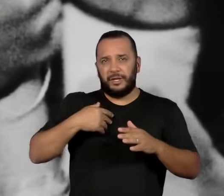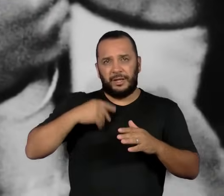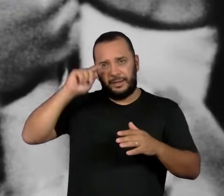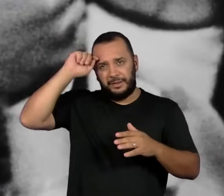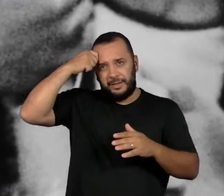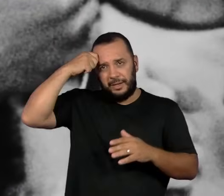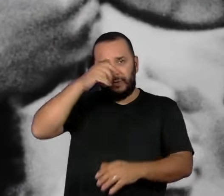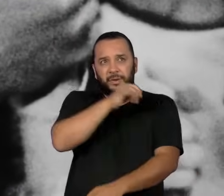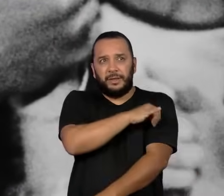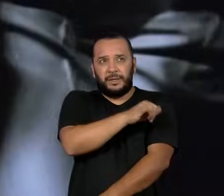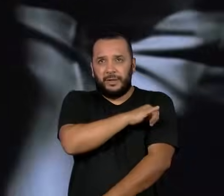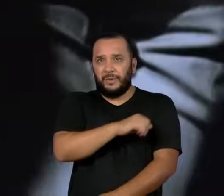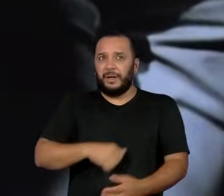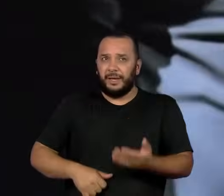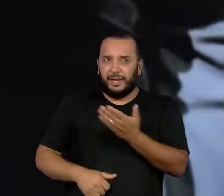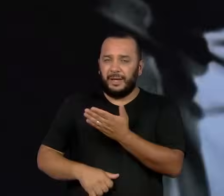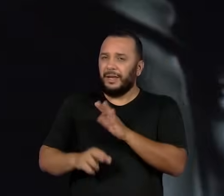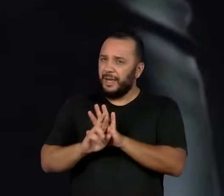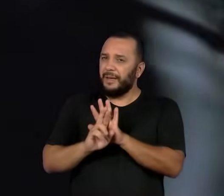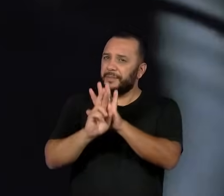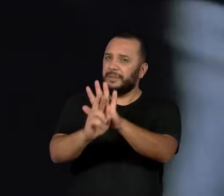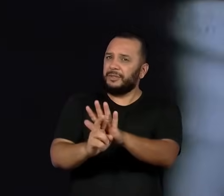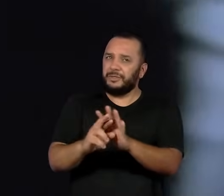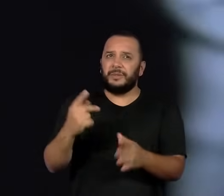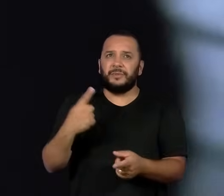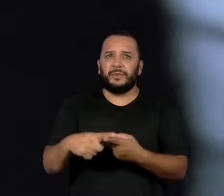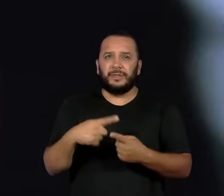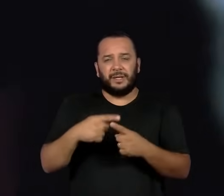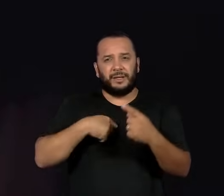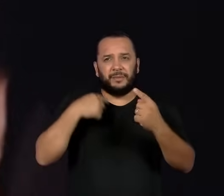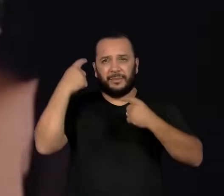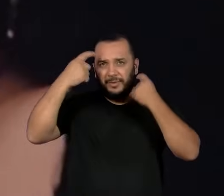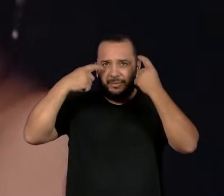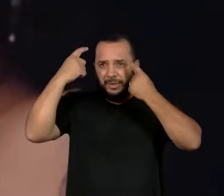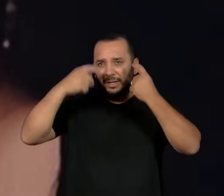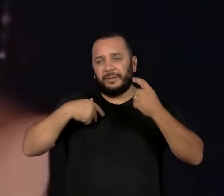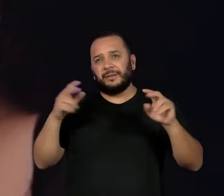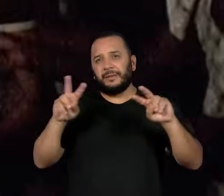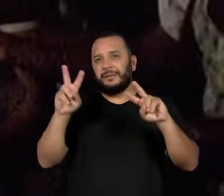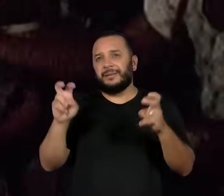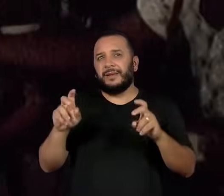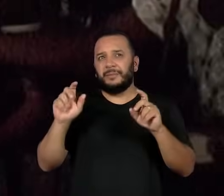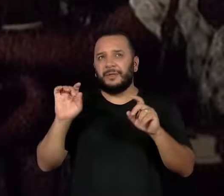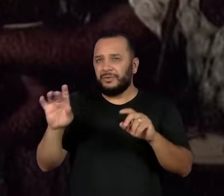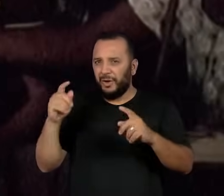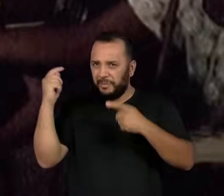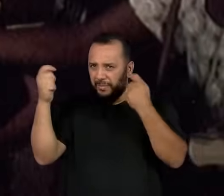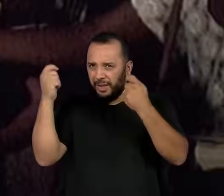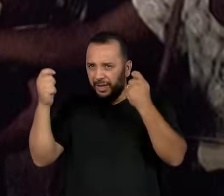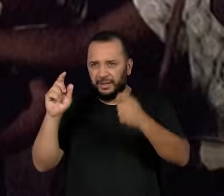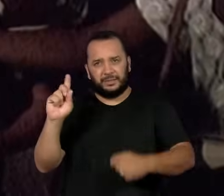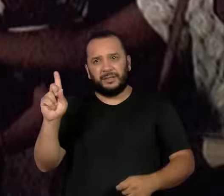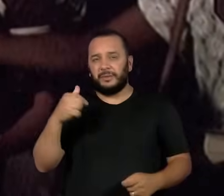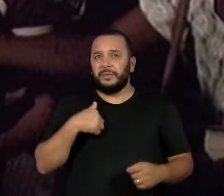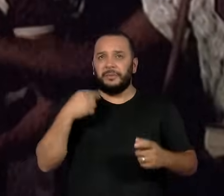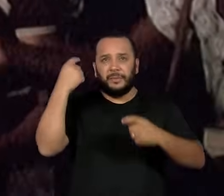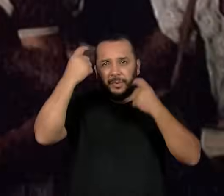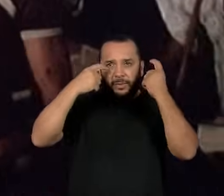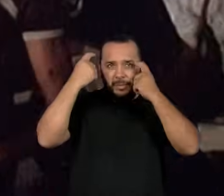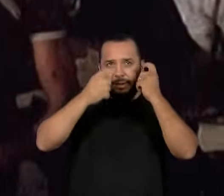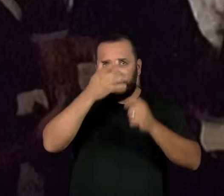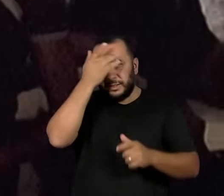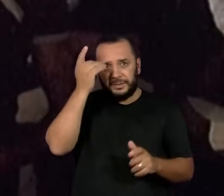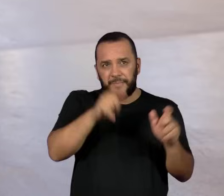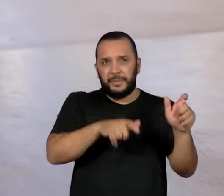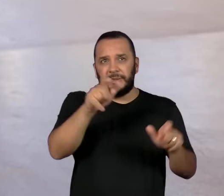muito representativa porque ele estava preocupado com questões para além do baile, né? Ele estava realmente preocupado com as pessoas, né,